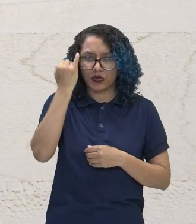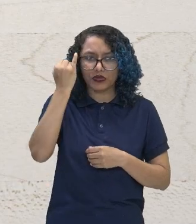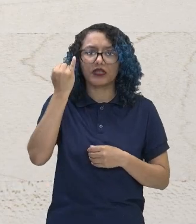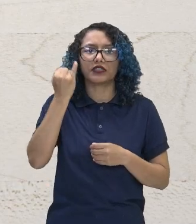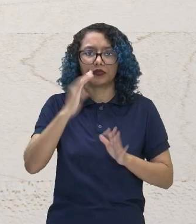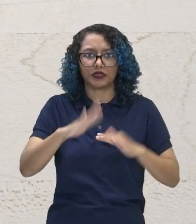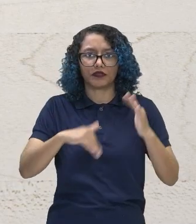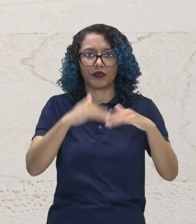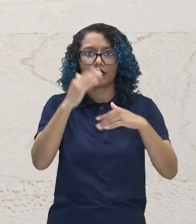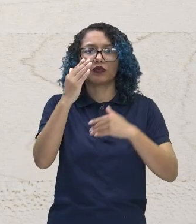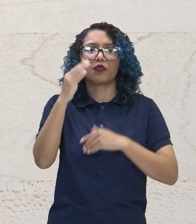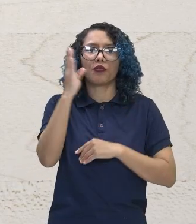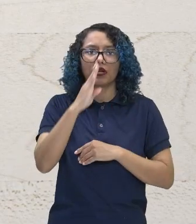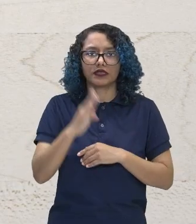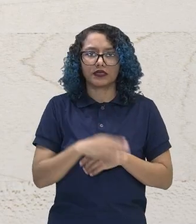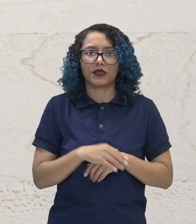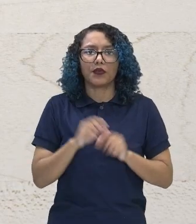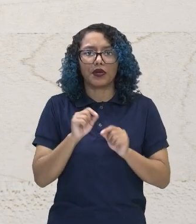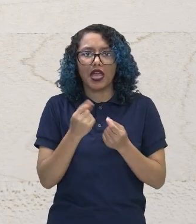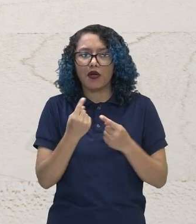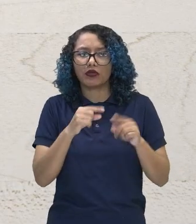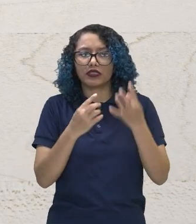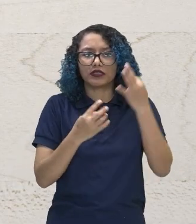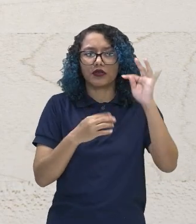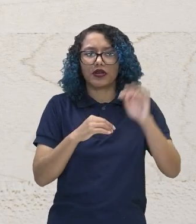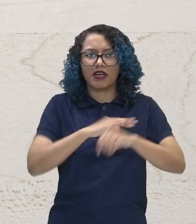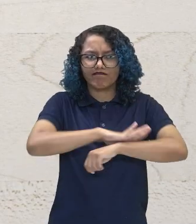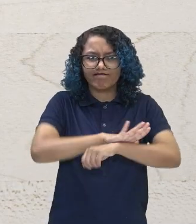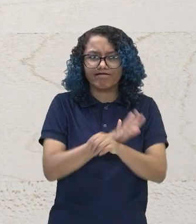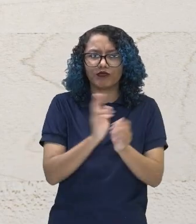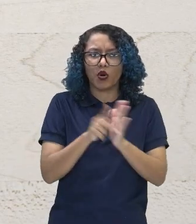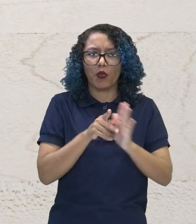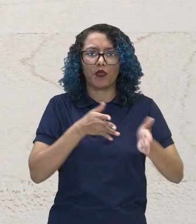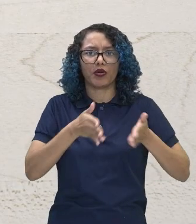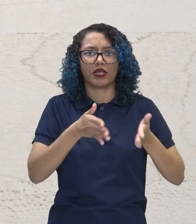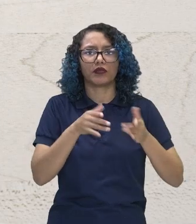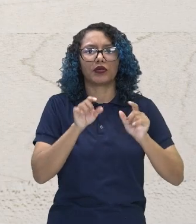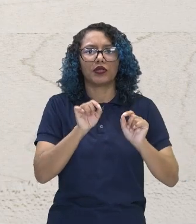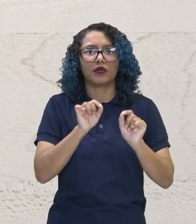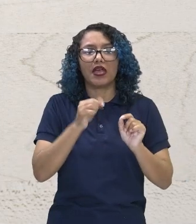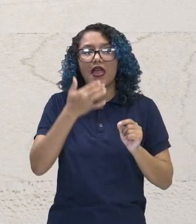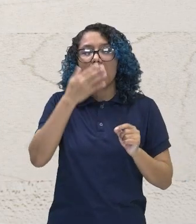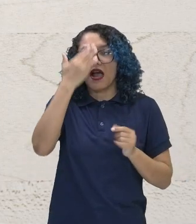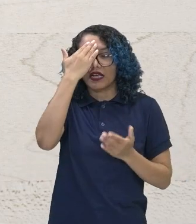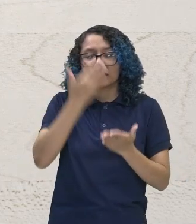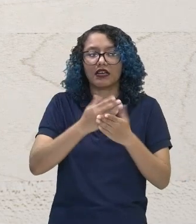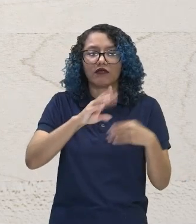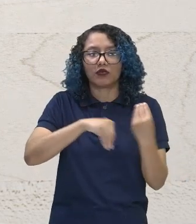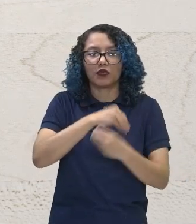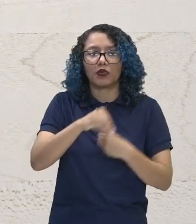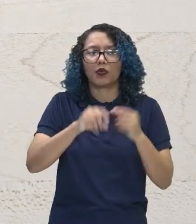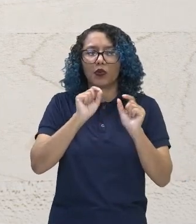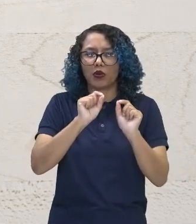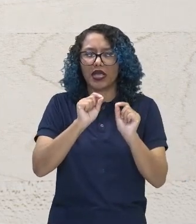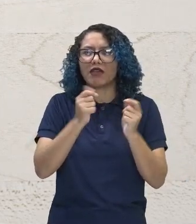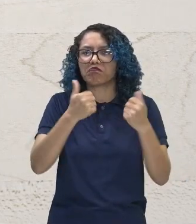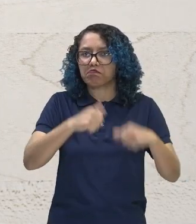Brasil, contrariando as teorias racistas da época que viam a mestiçagem como um fator de